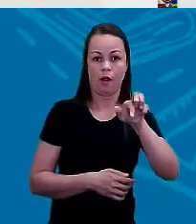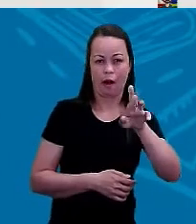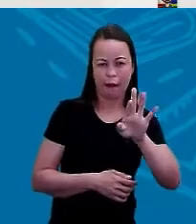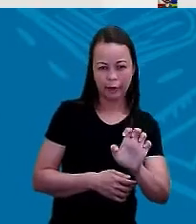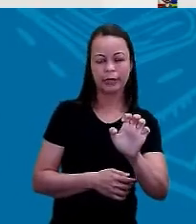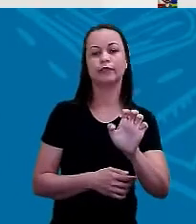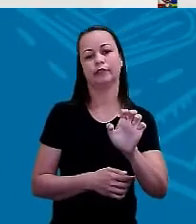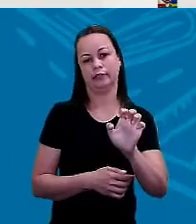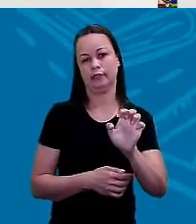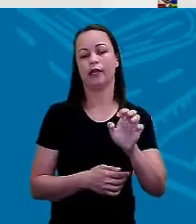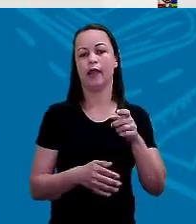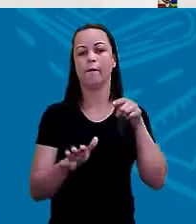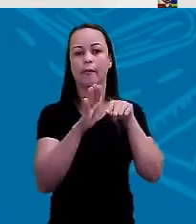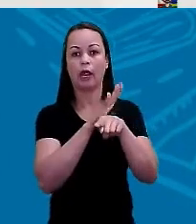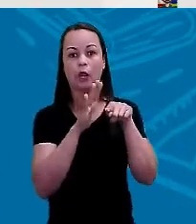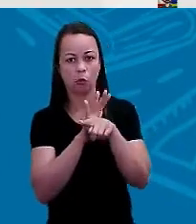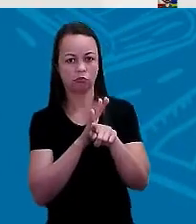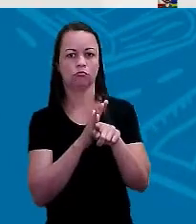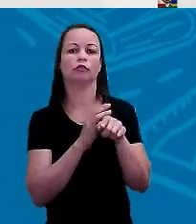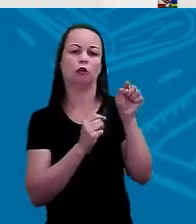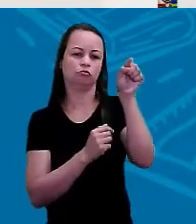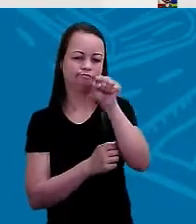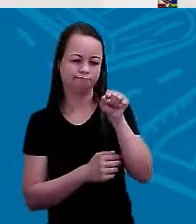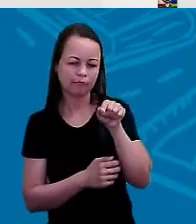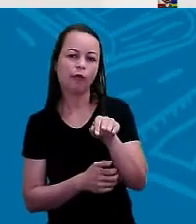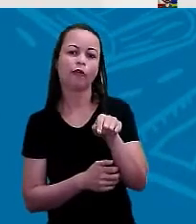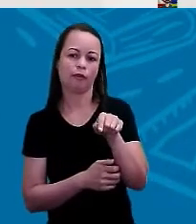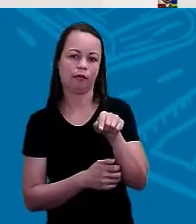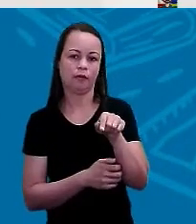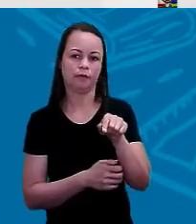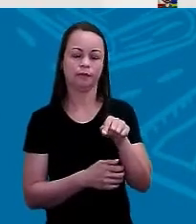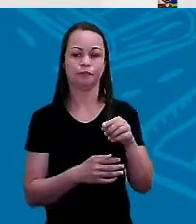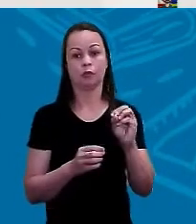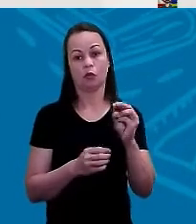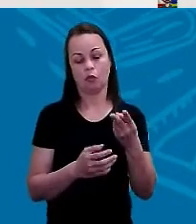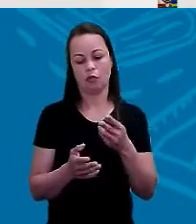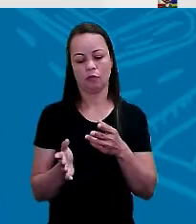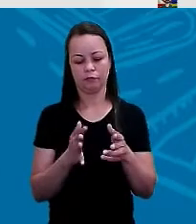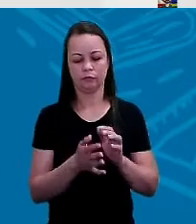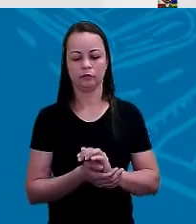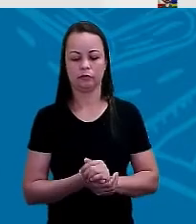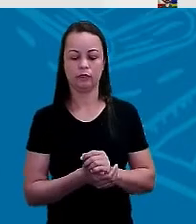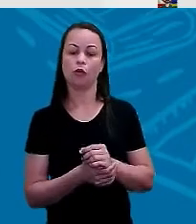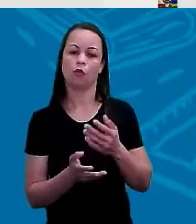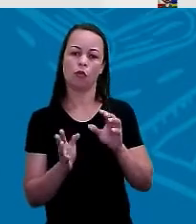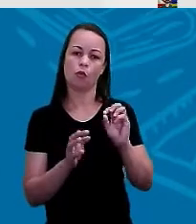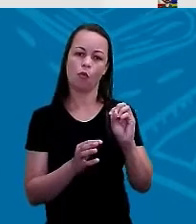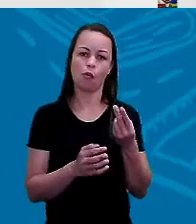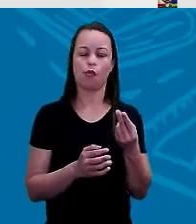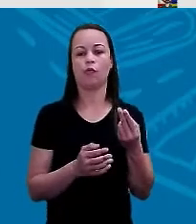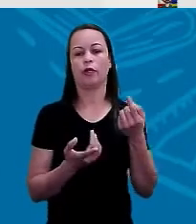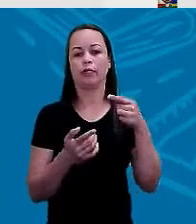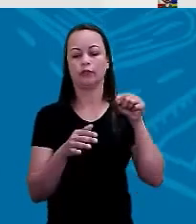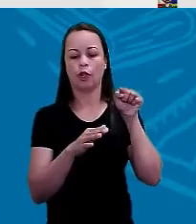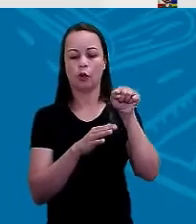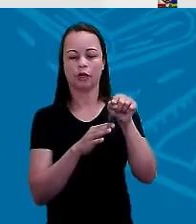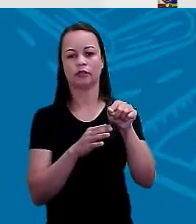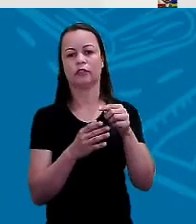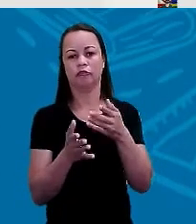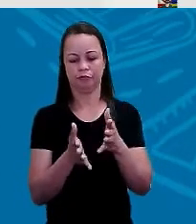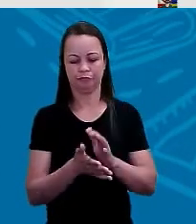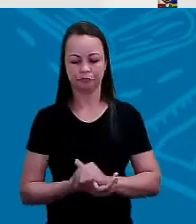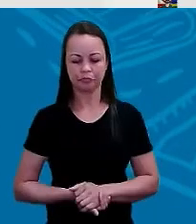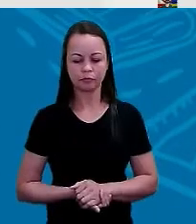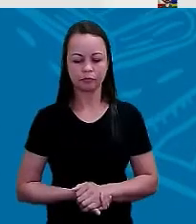de interrogative form, ok? Forma interrogativa ou interrogative form. So, olha a outra